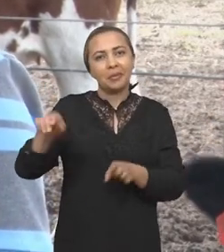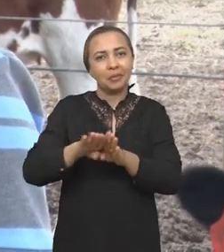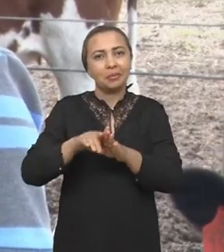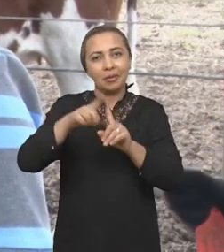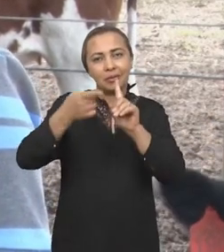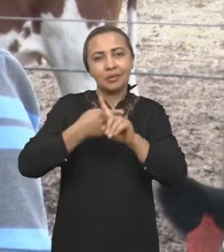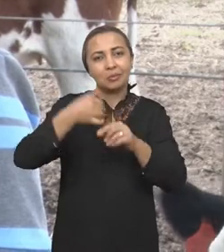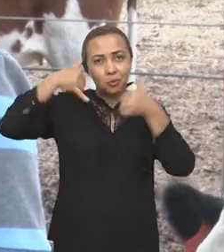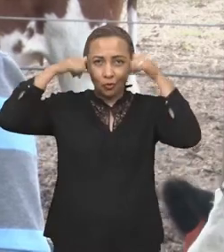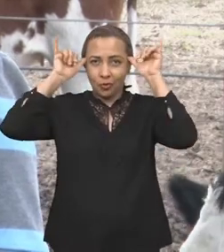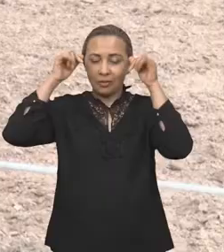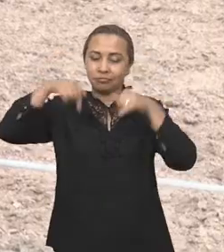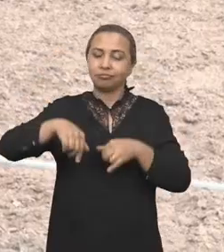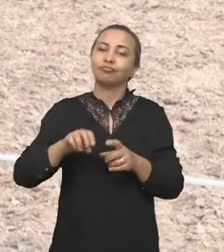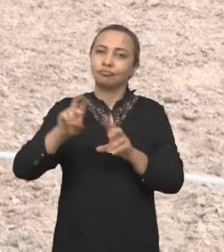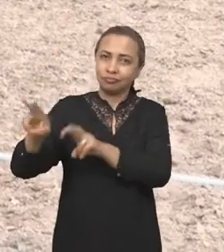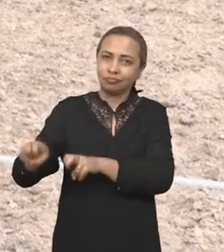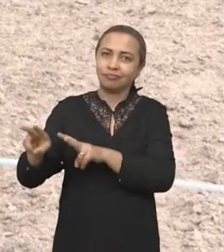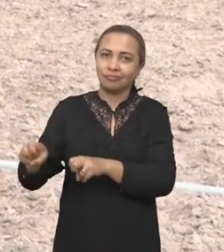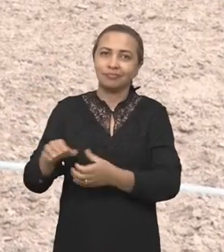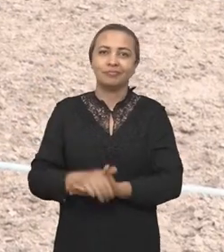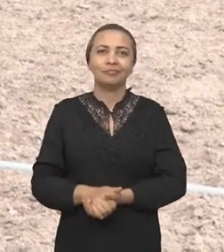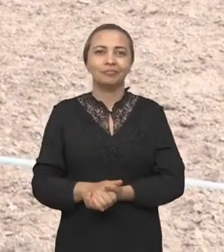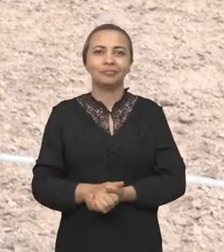dentro da propriedade.